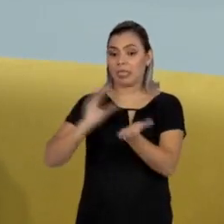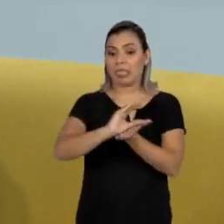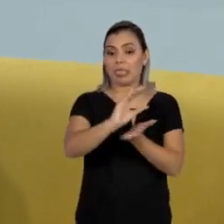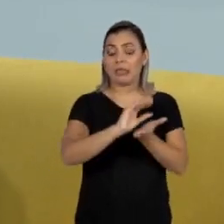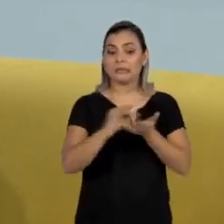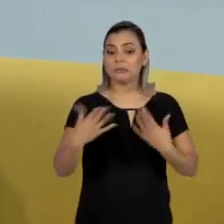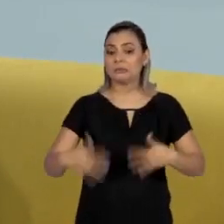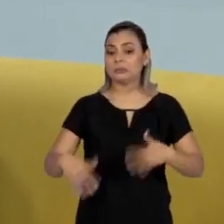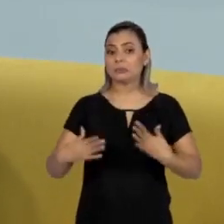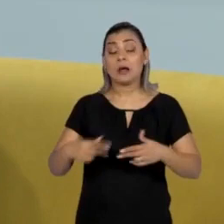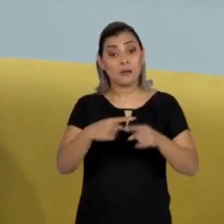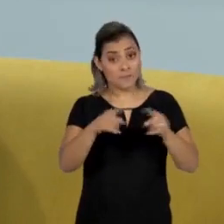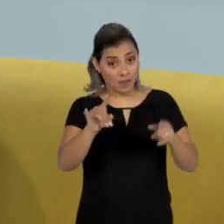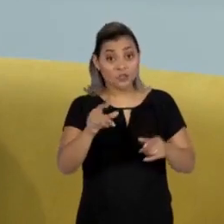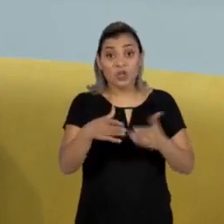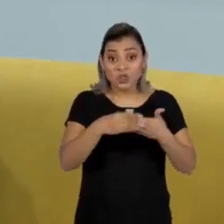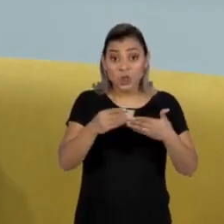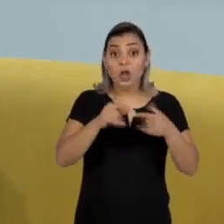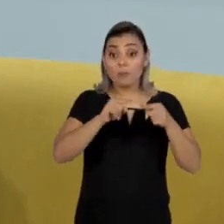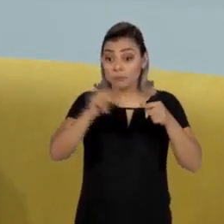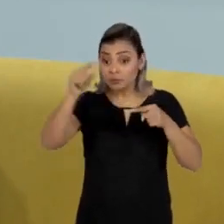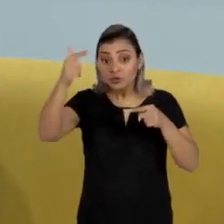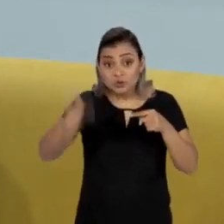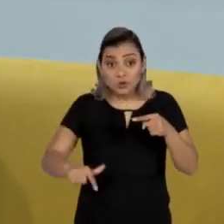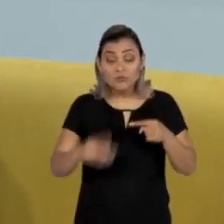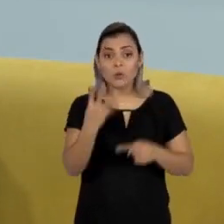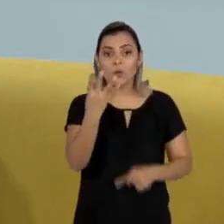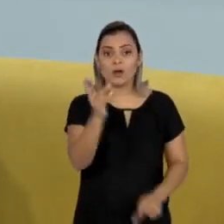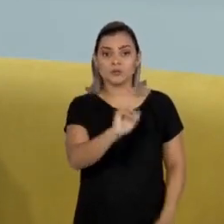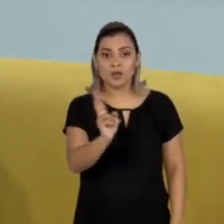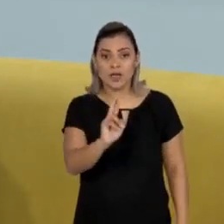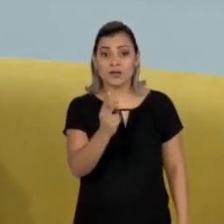tarde de hoje, o dólar voltou a subir e operava a R$